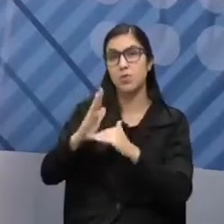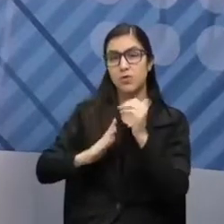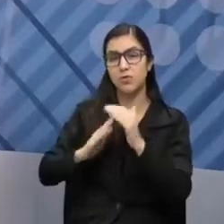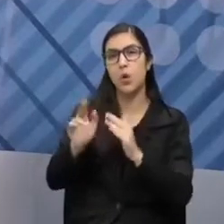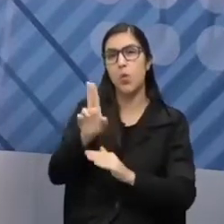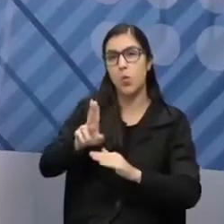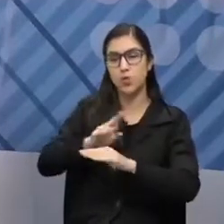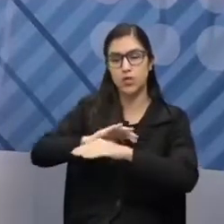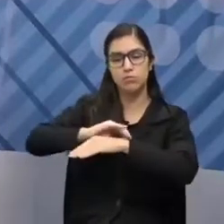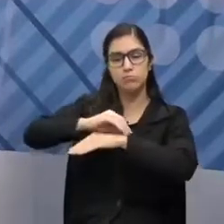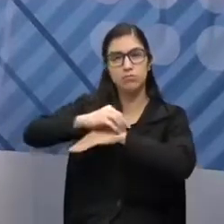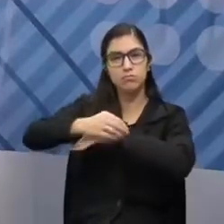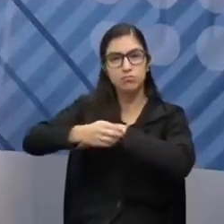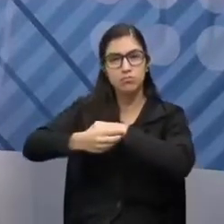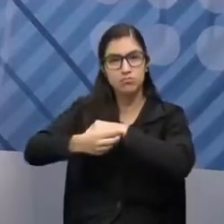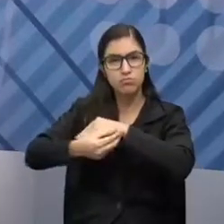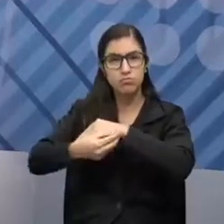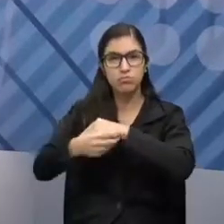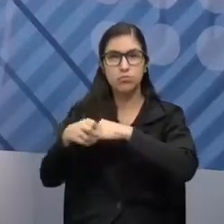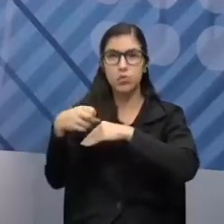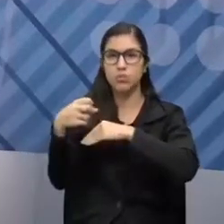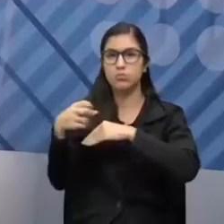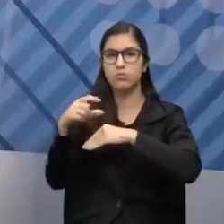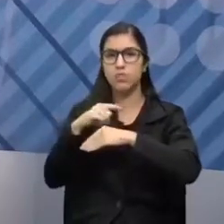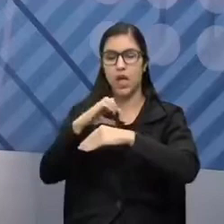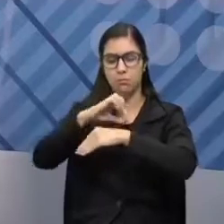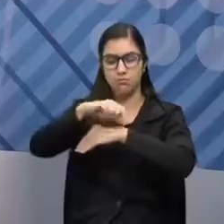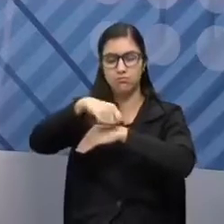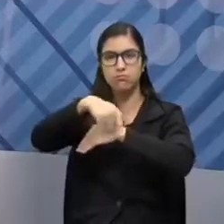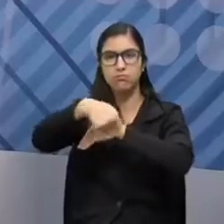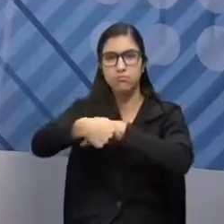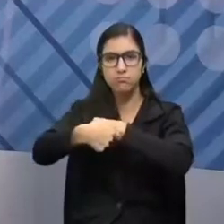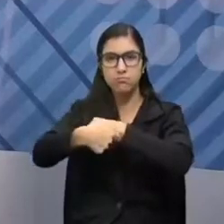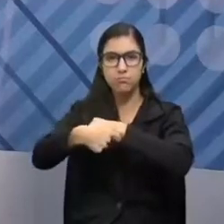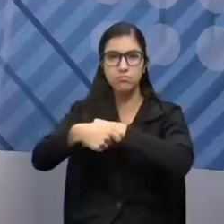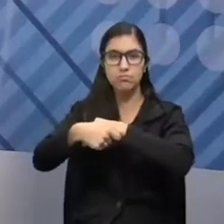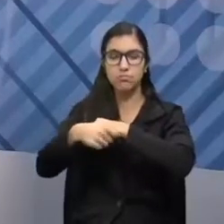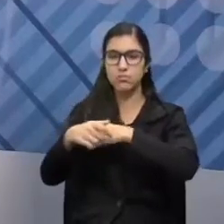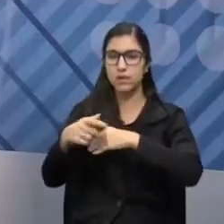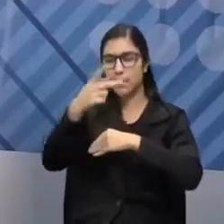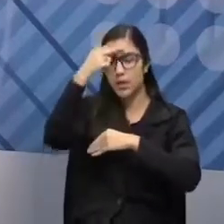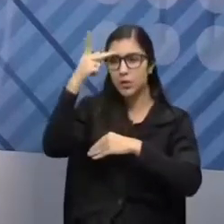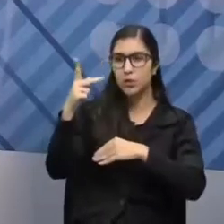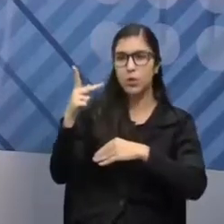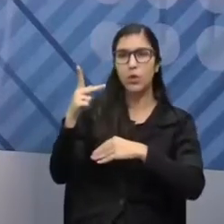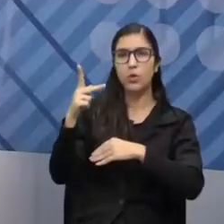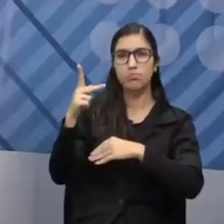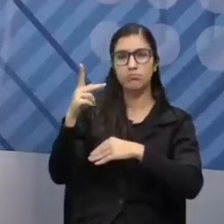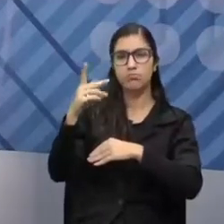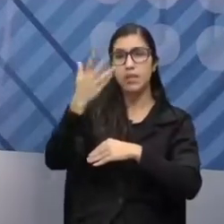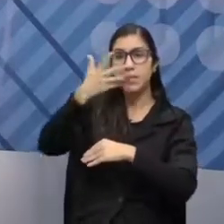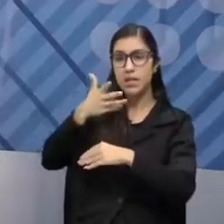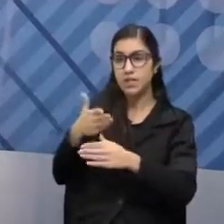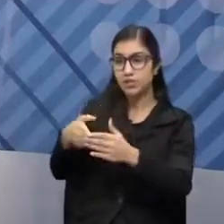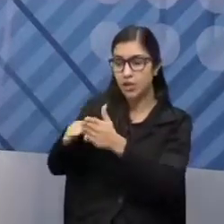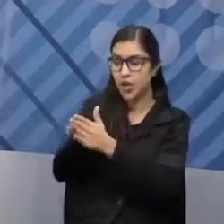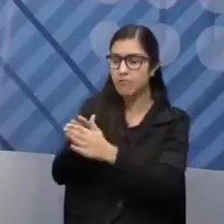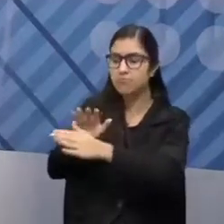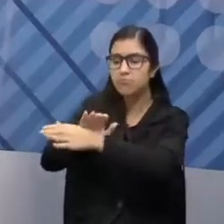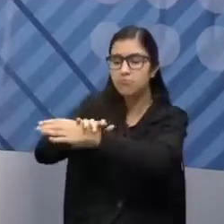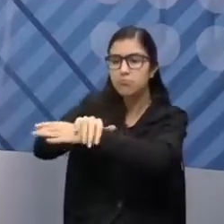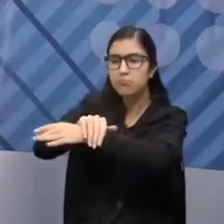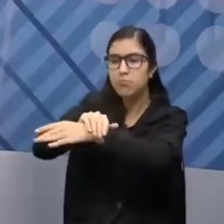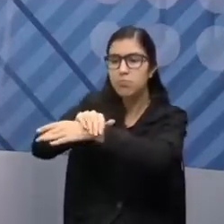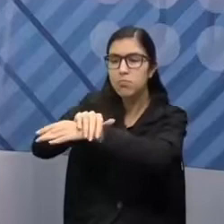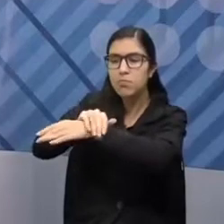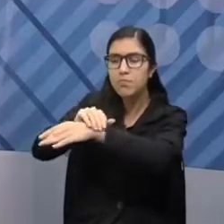uma pulseirinha, um elástico que conecta, que toda vez que essa criança chega até você, você passa